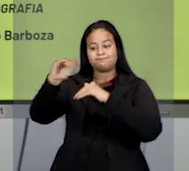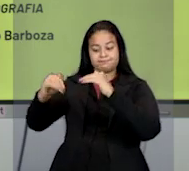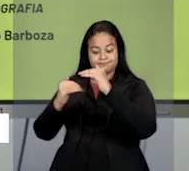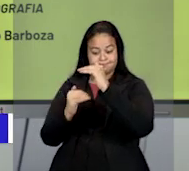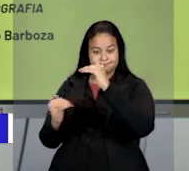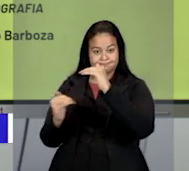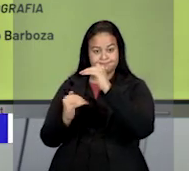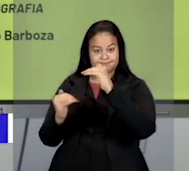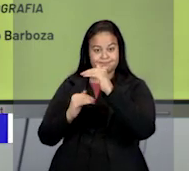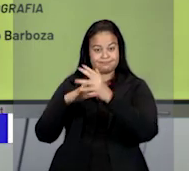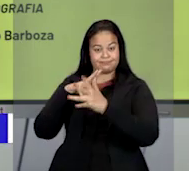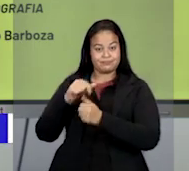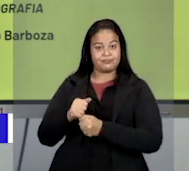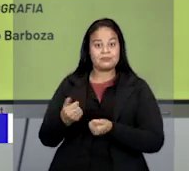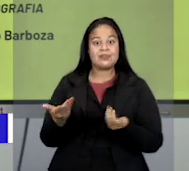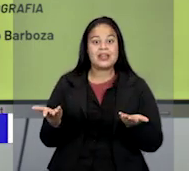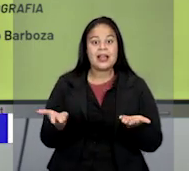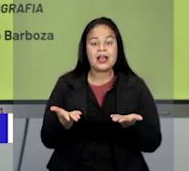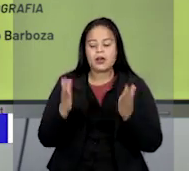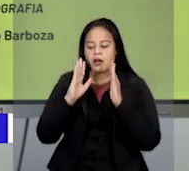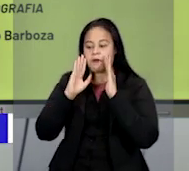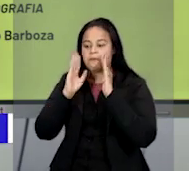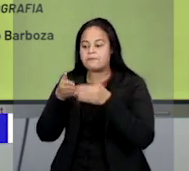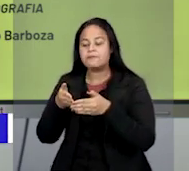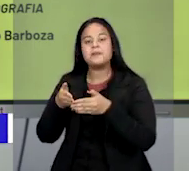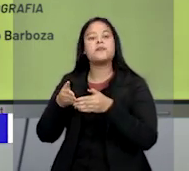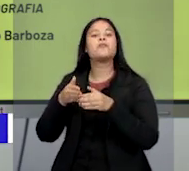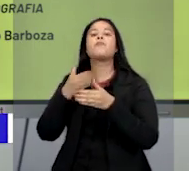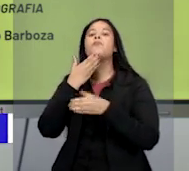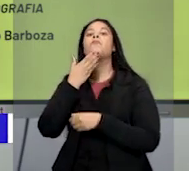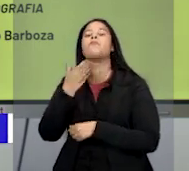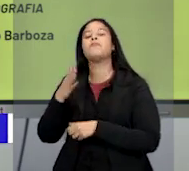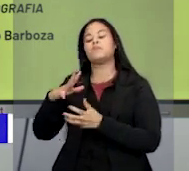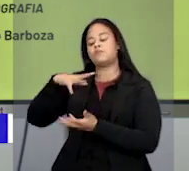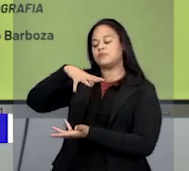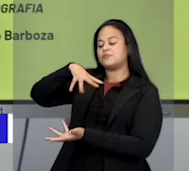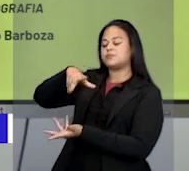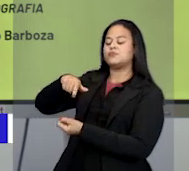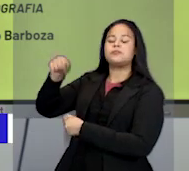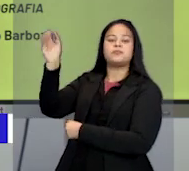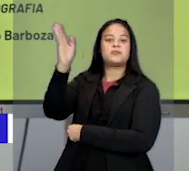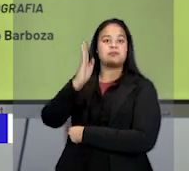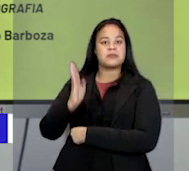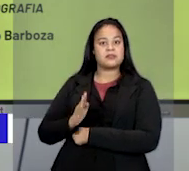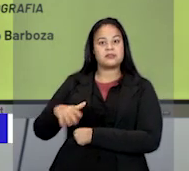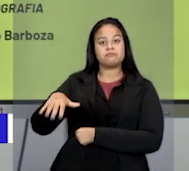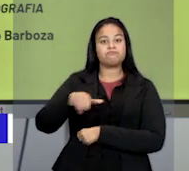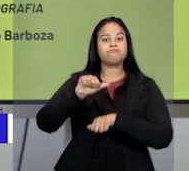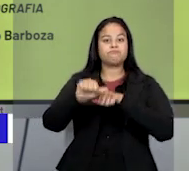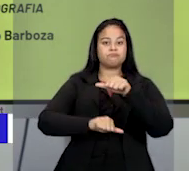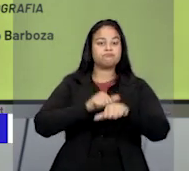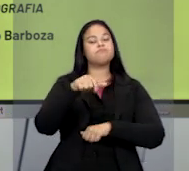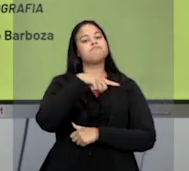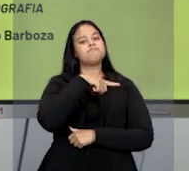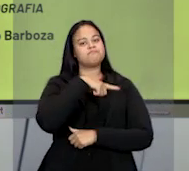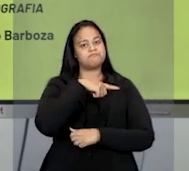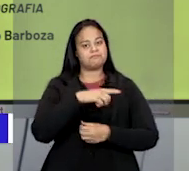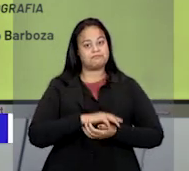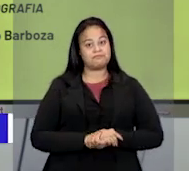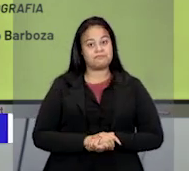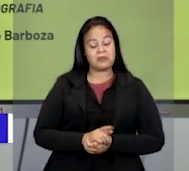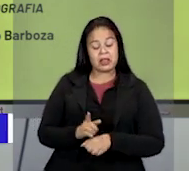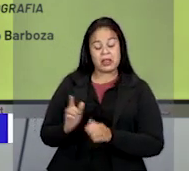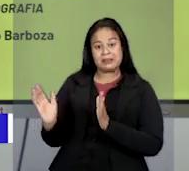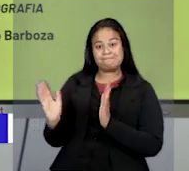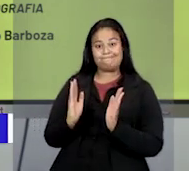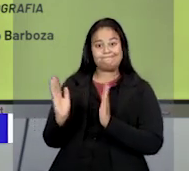subdesenvolvidos. Agora nós vamos falar exclusivamente desse mundo rural brasileiro, esse espaço em transformação, mas ao mesmo